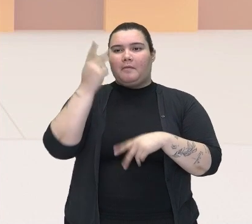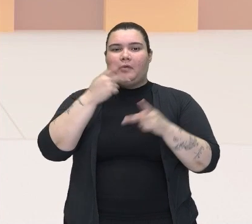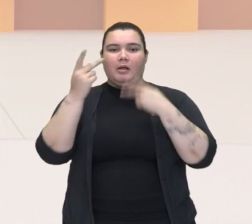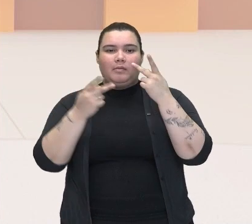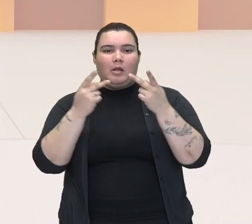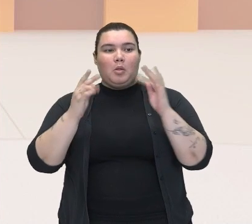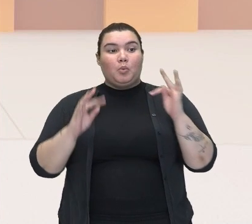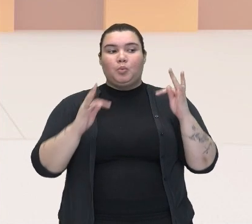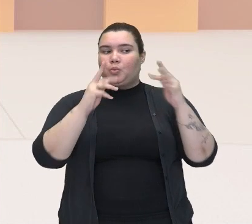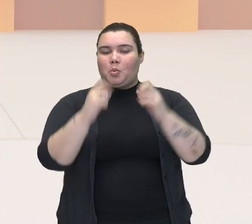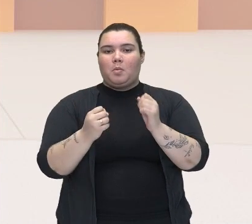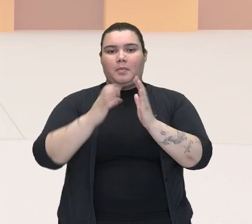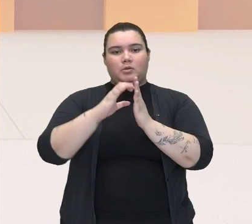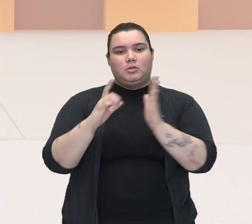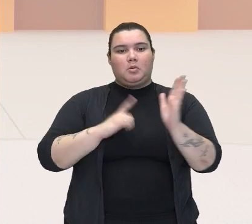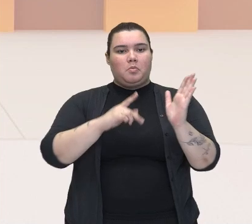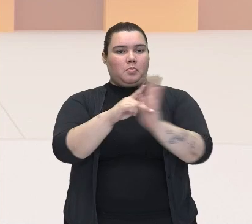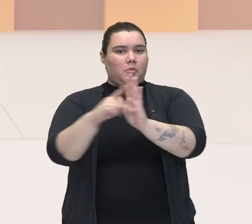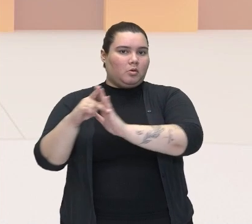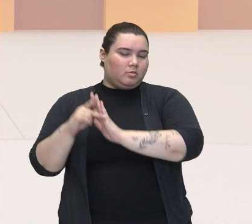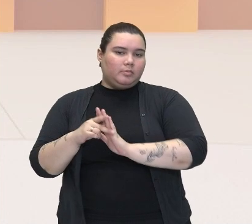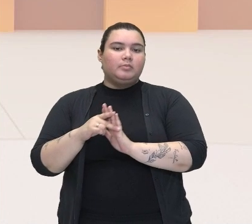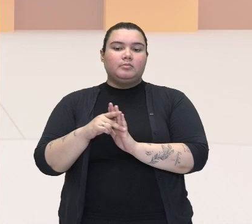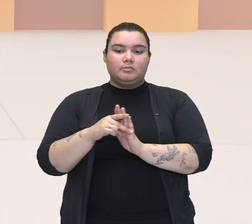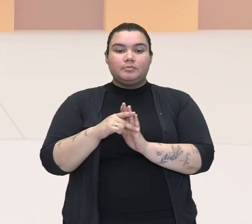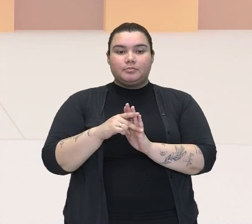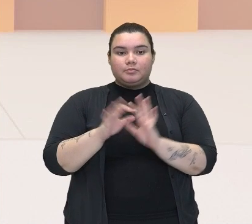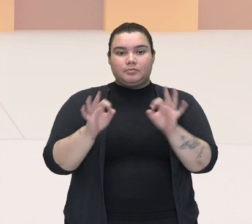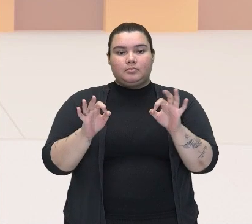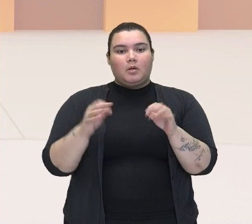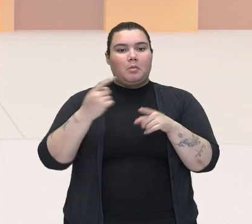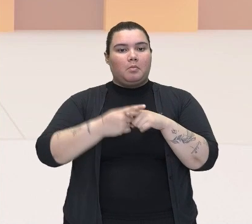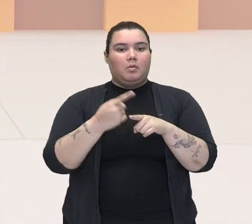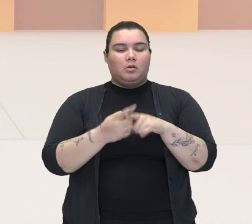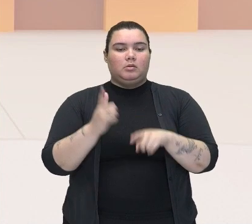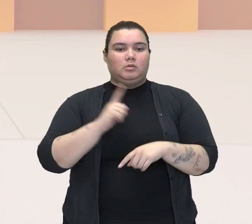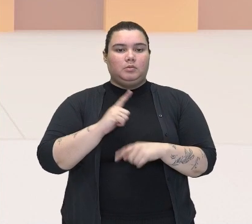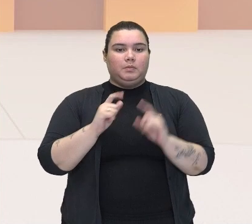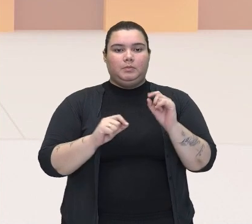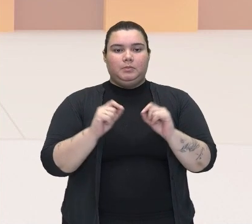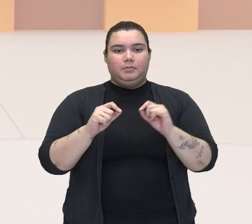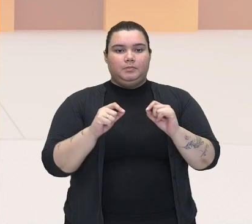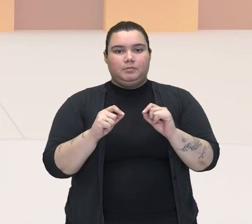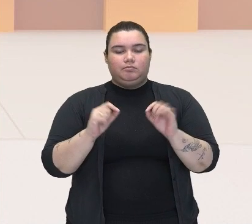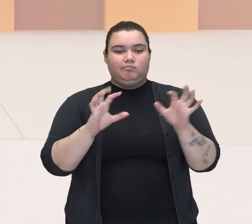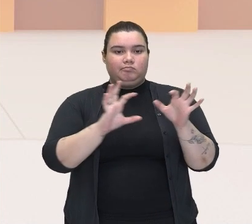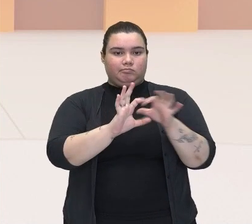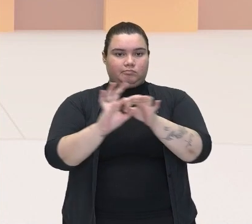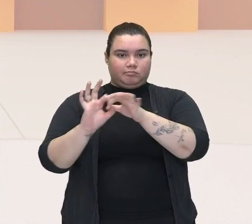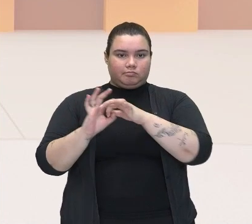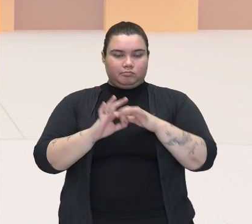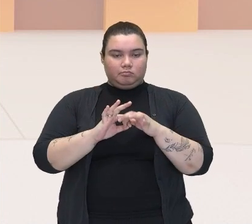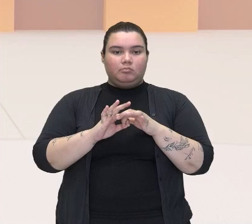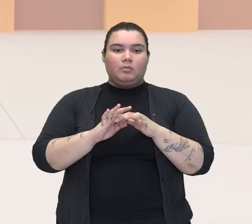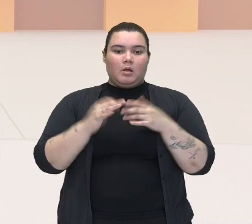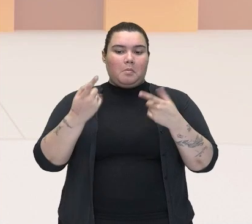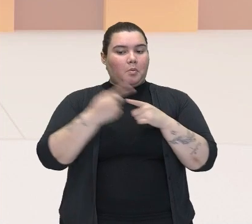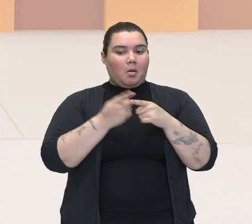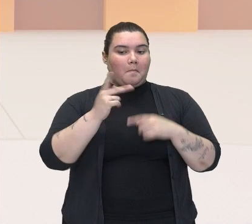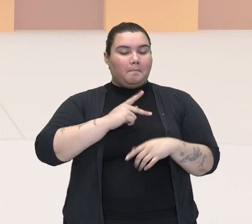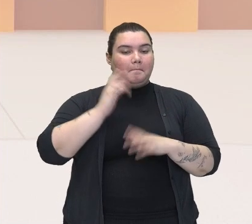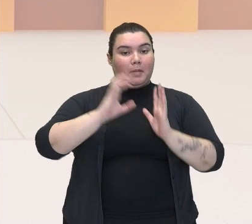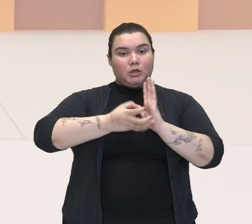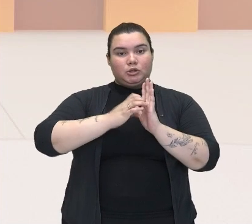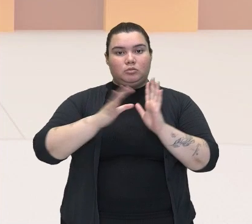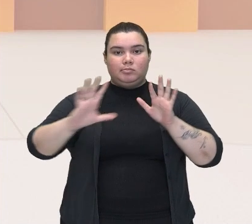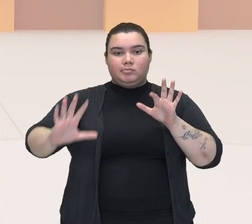os partidos têm ideologia, né? Todos. Porque eles estão afiliados, né? Você se filia porque